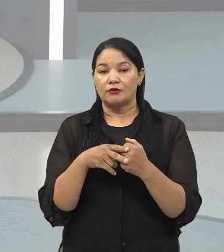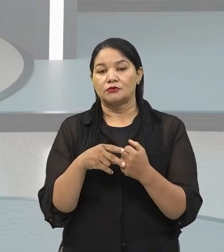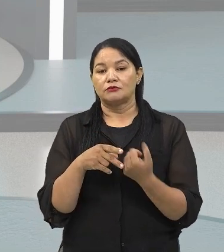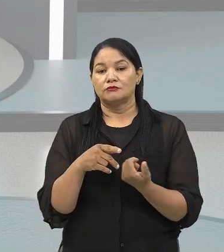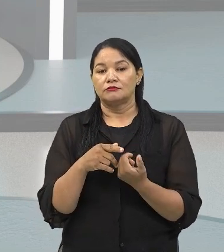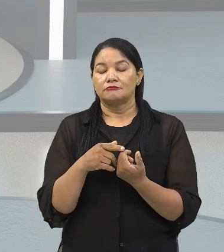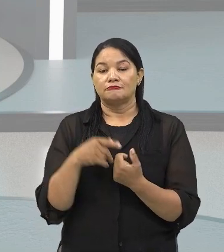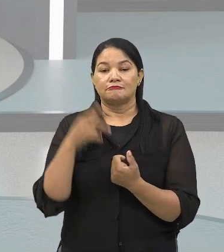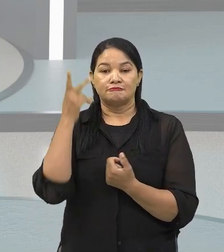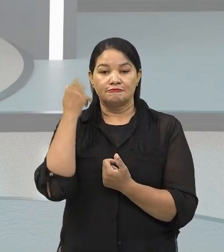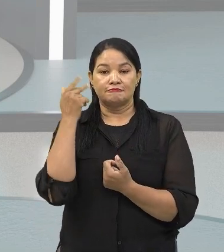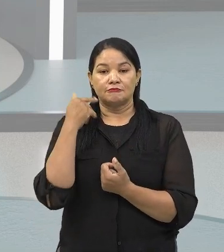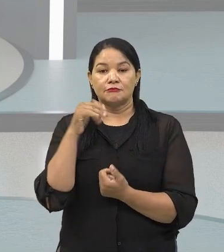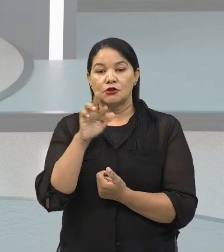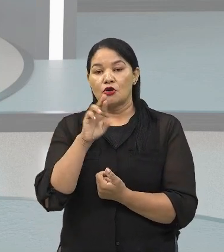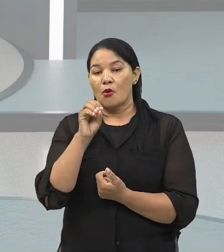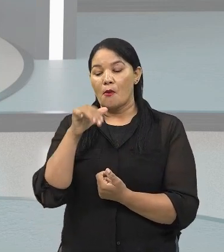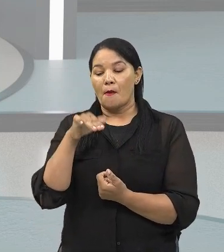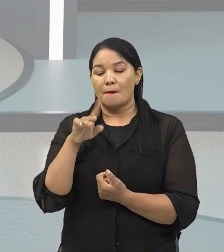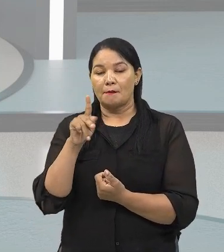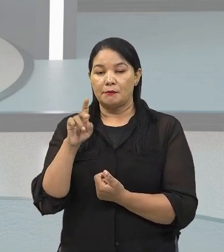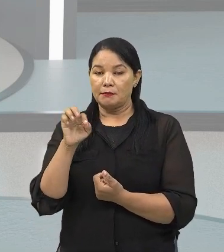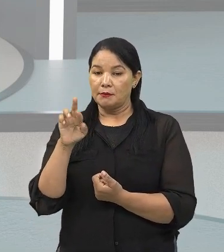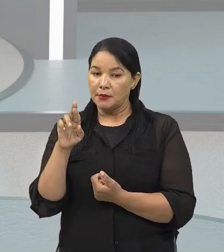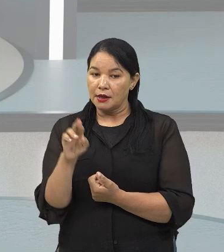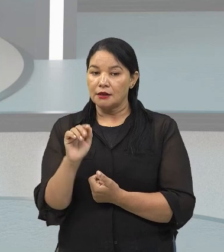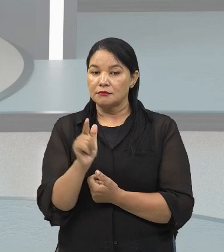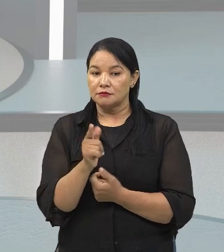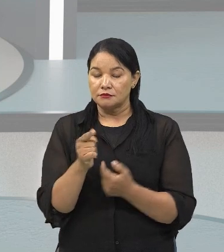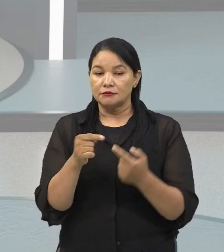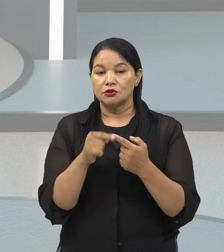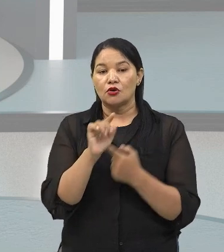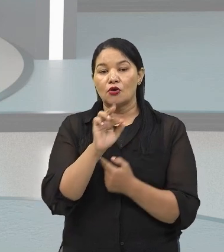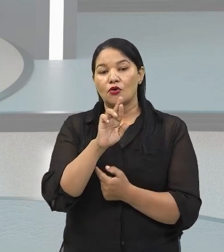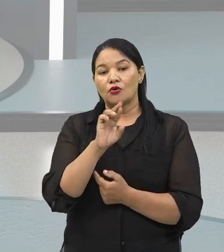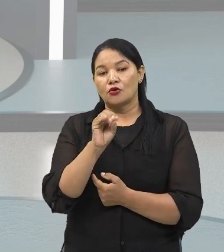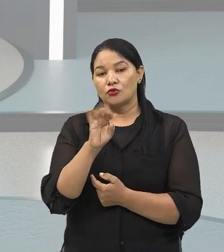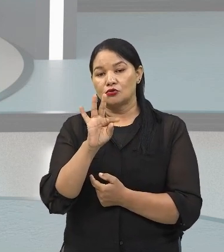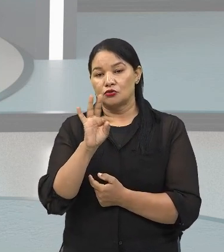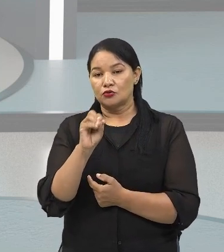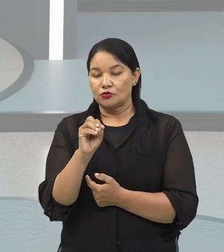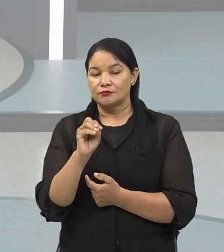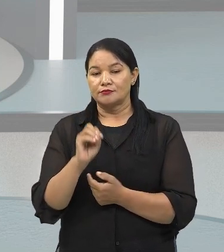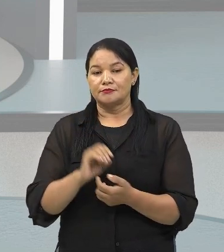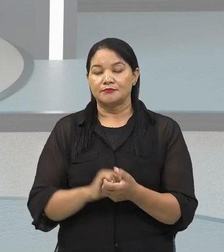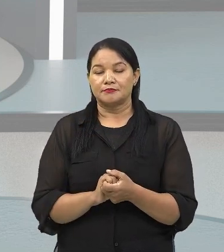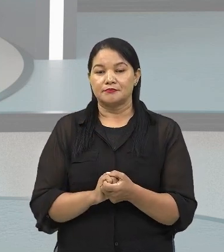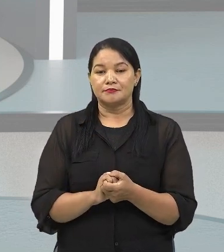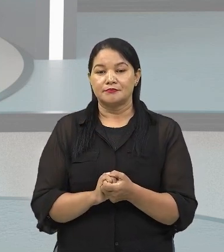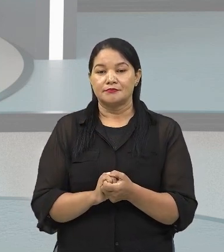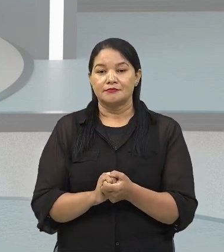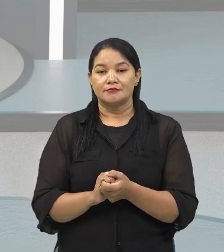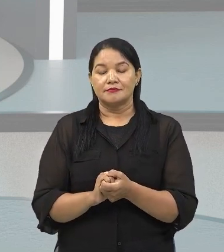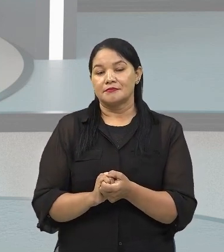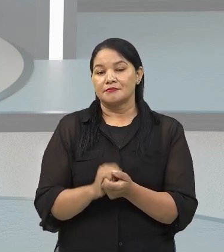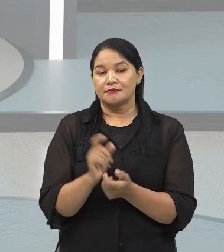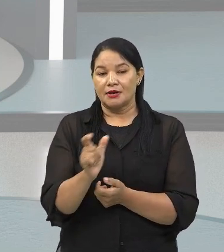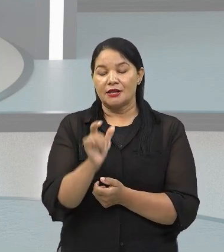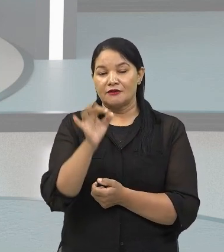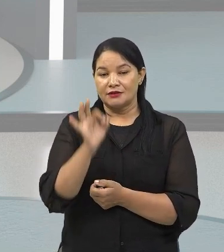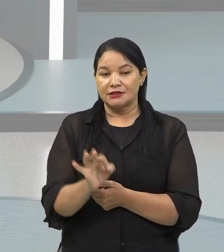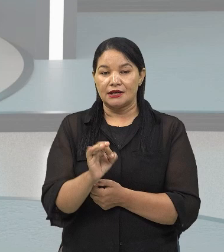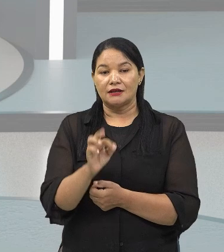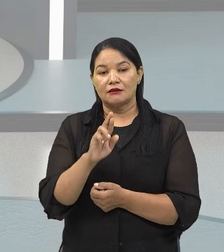regular, professor, romper, roto, nunca rompido. Não existe isso no espanhol,